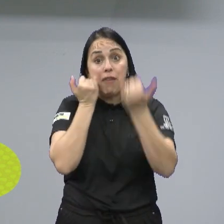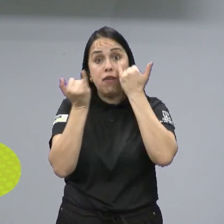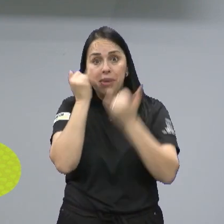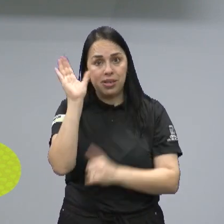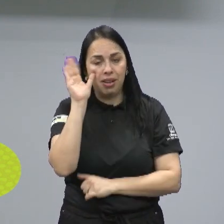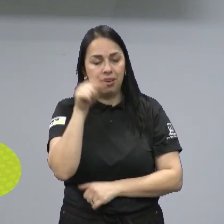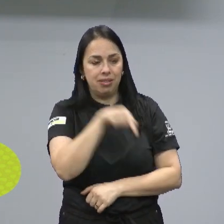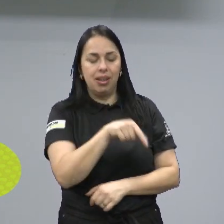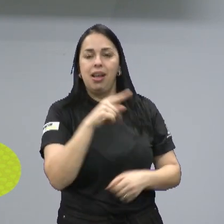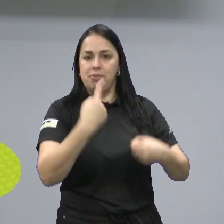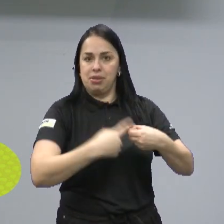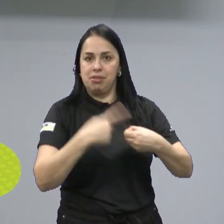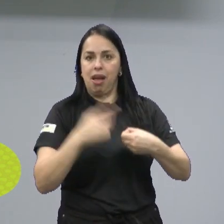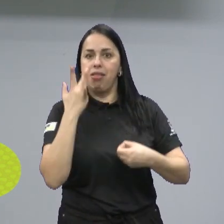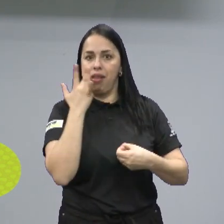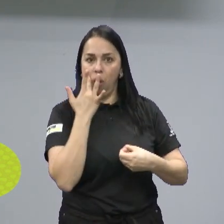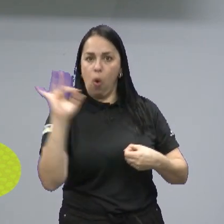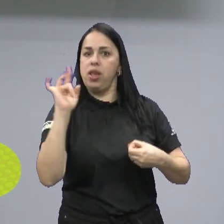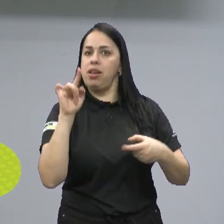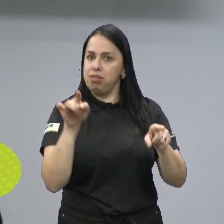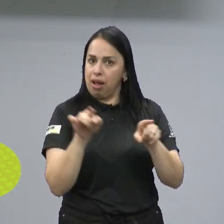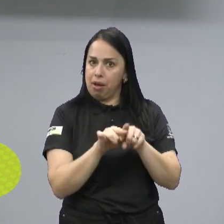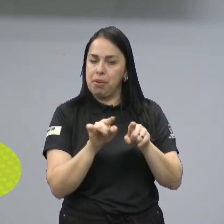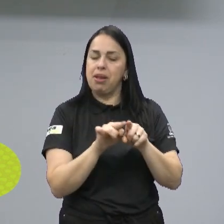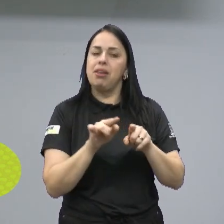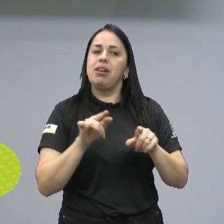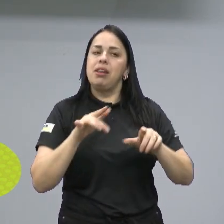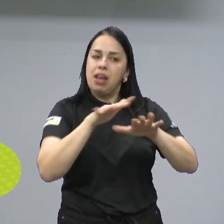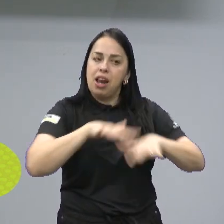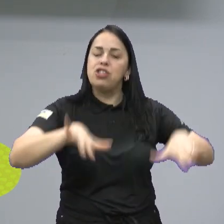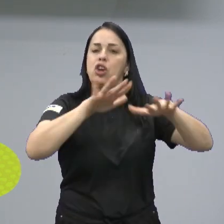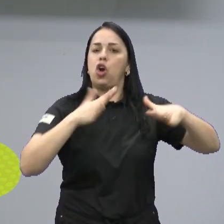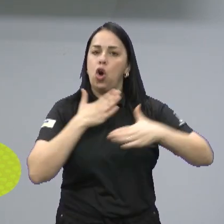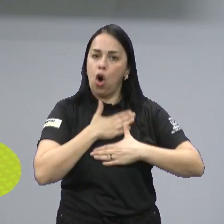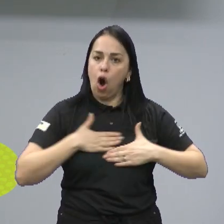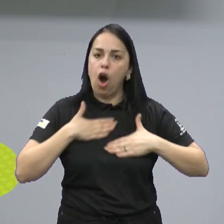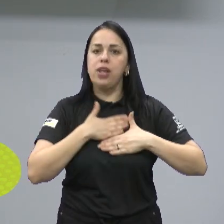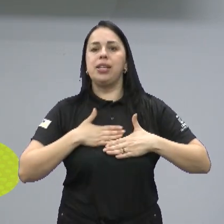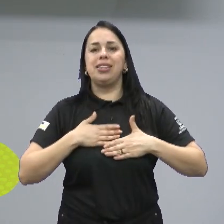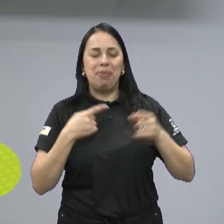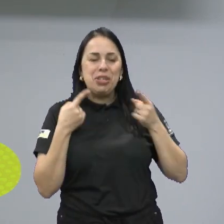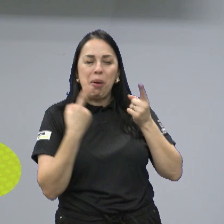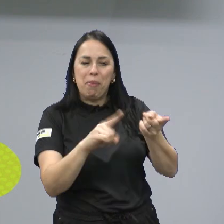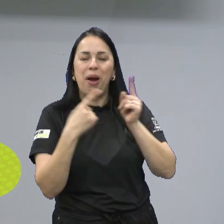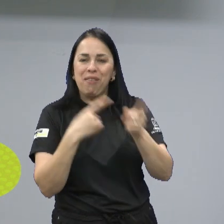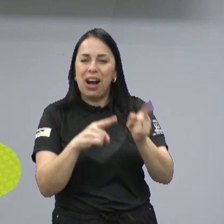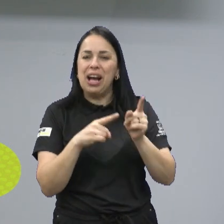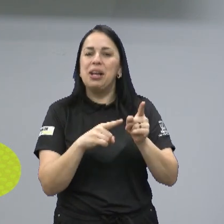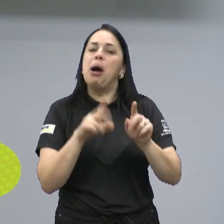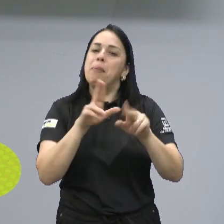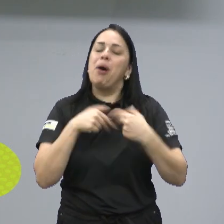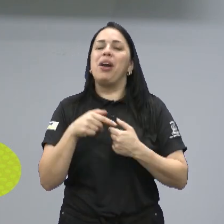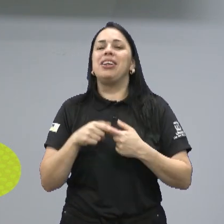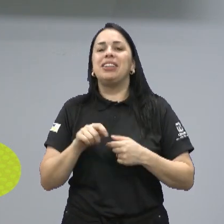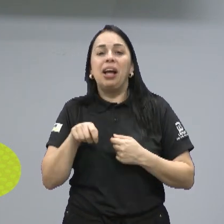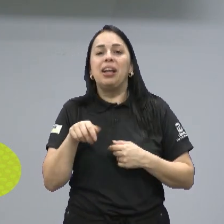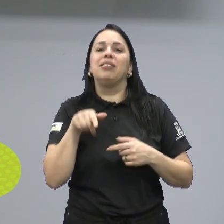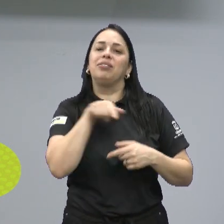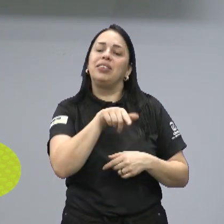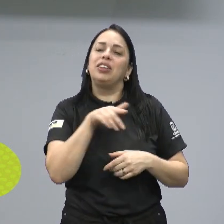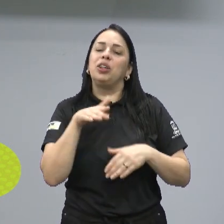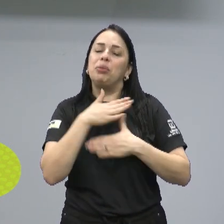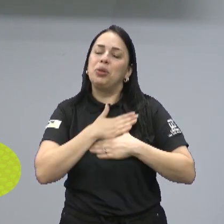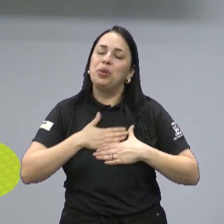Ourinhos é muito forte jogando dentro de casa e quando a cidade abraça e esses apelidos eles acabam cativando todo mundo, se